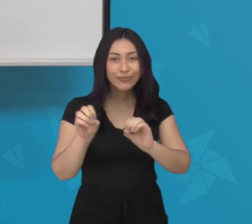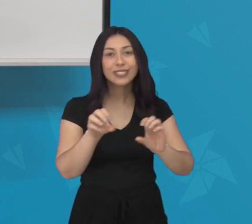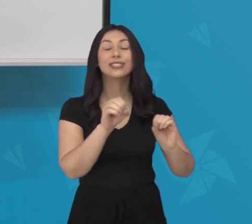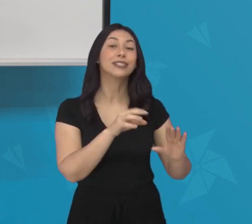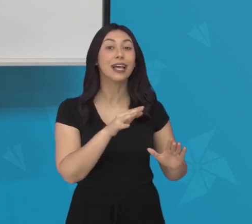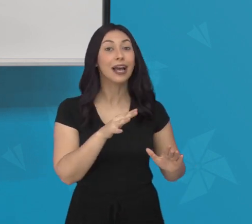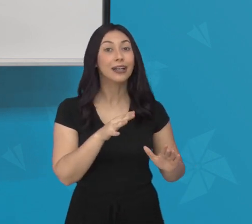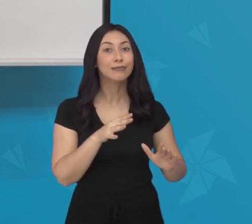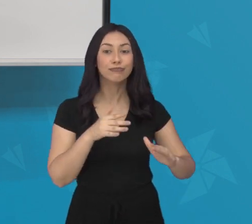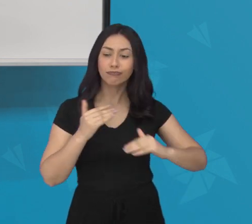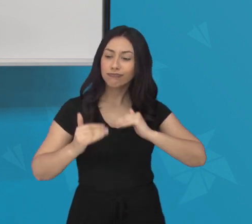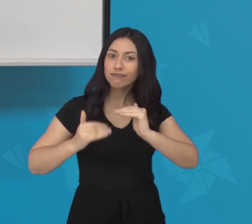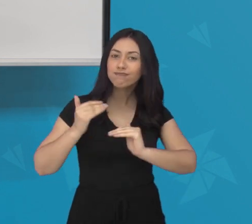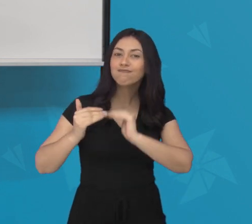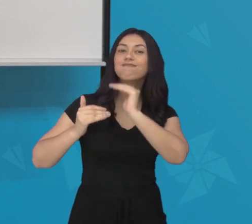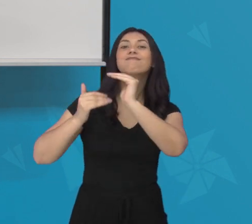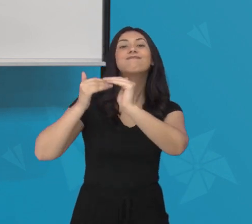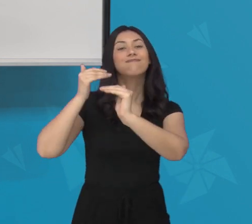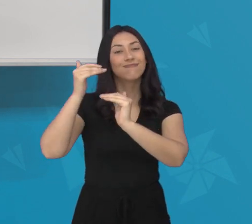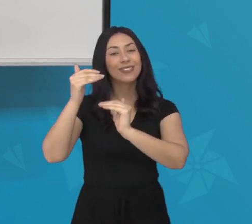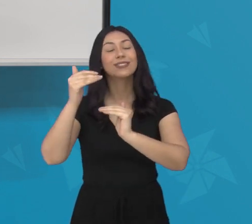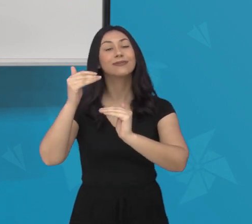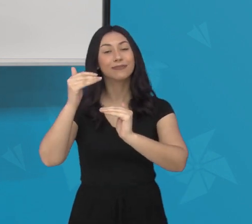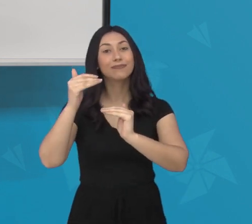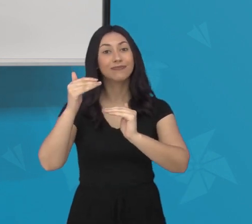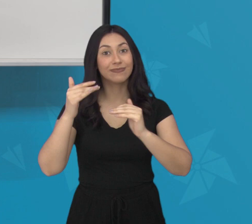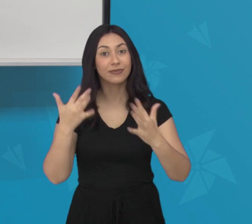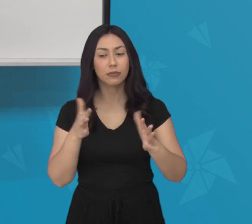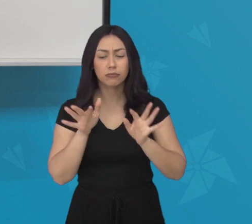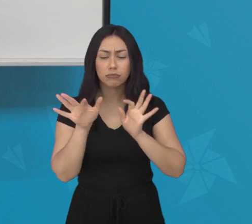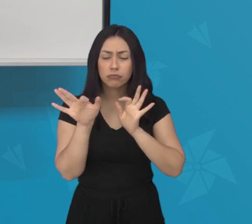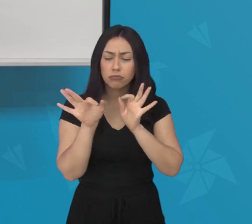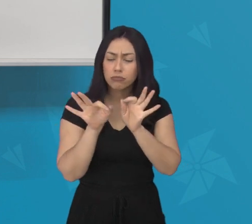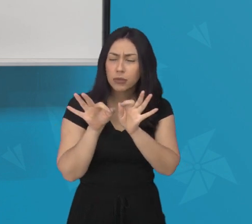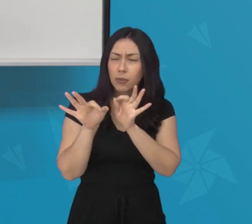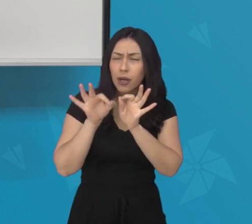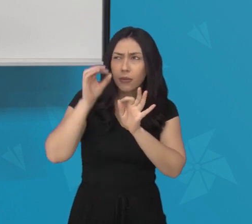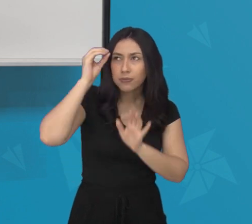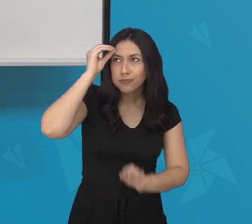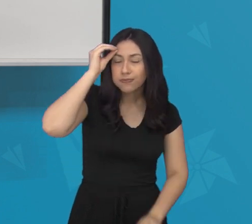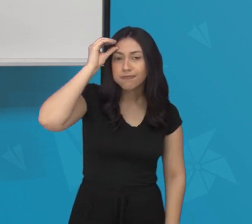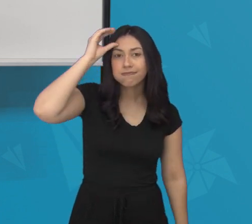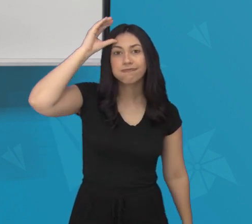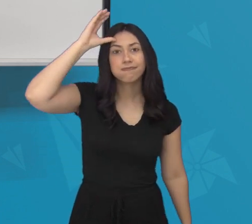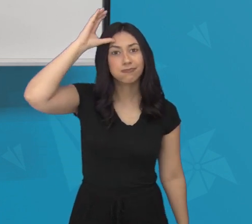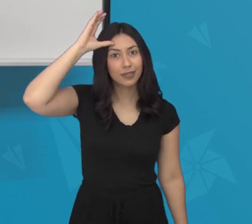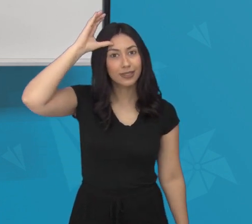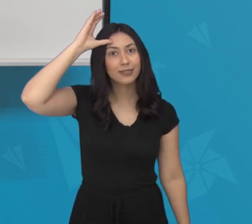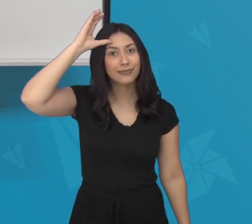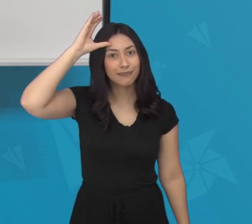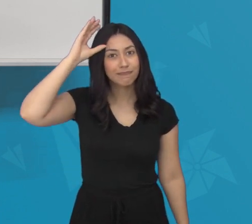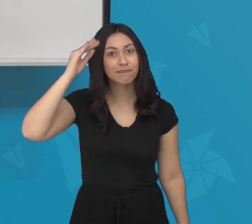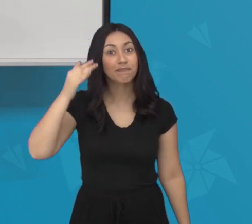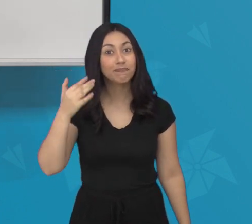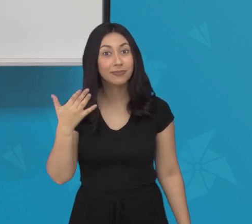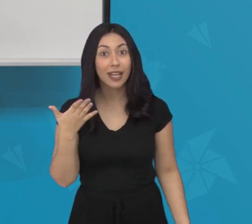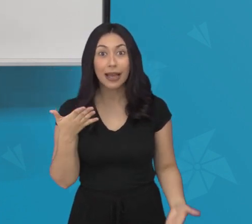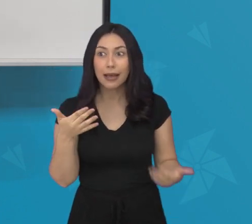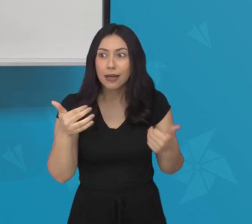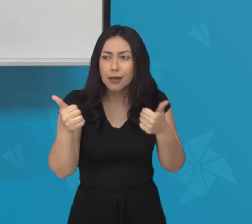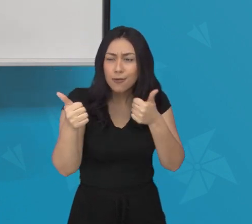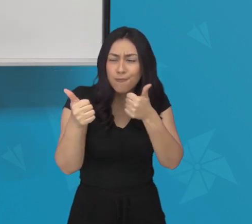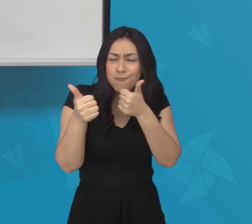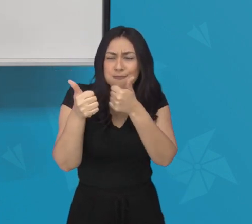fluindo, a gente está caminhando passo a passo, construindo o nosso conhecimento, chegando mais perto dos